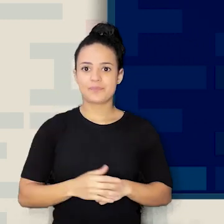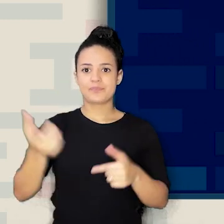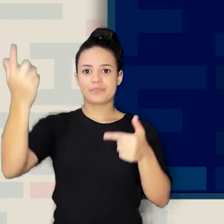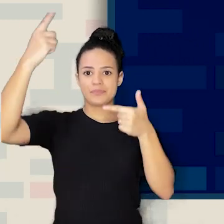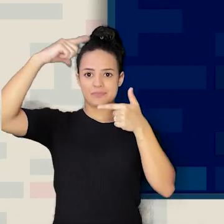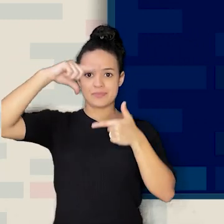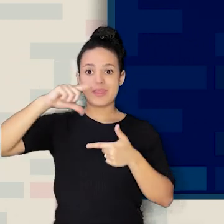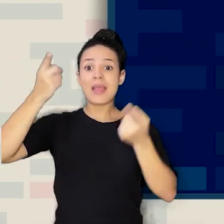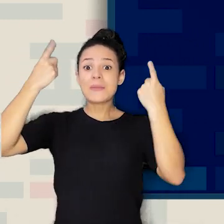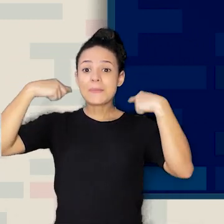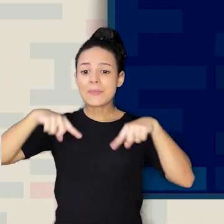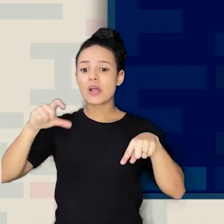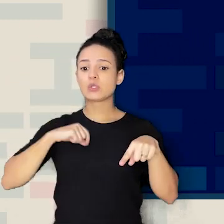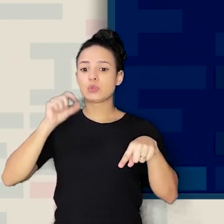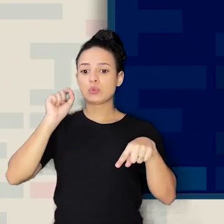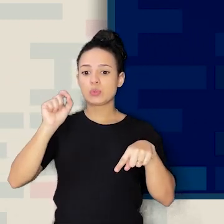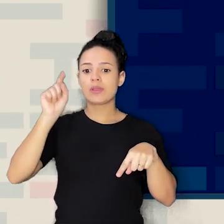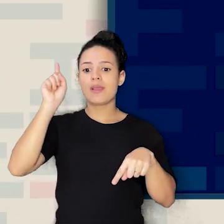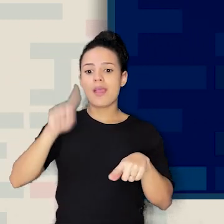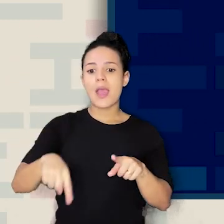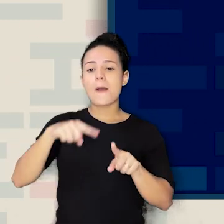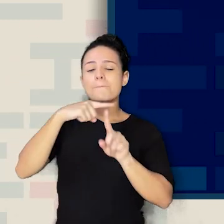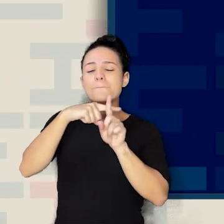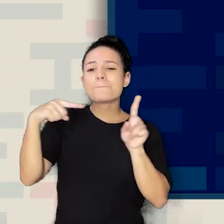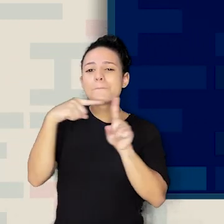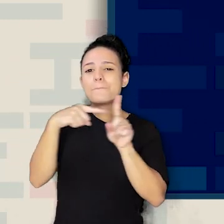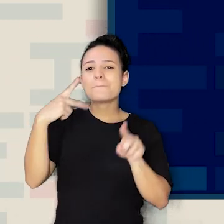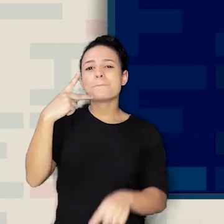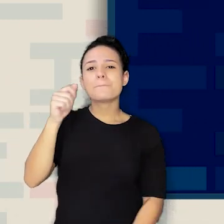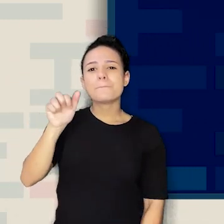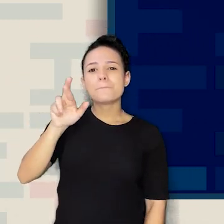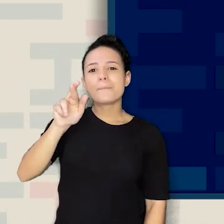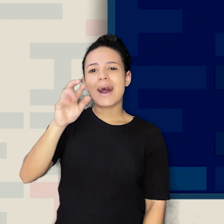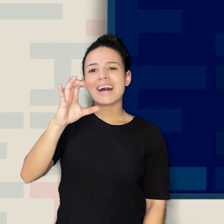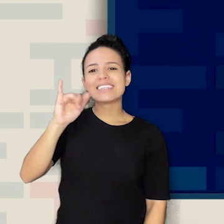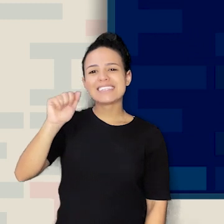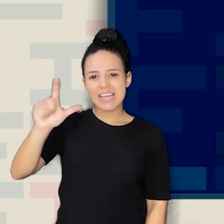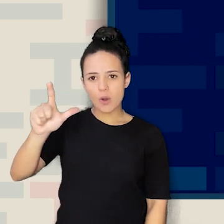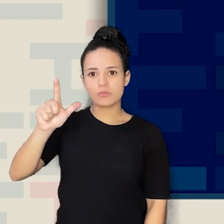6, 1, 3, e a barra dupla parcial, formada pelos pontos 1,